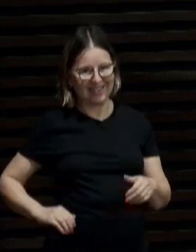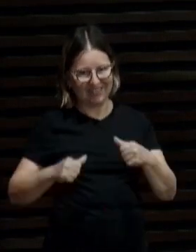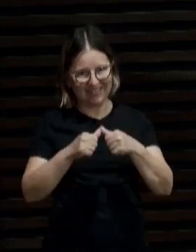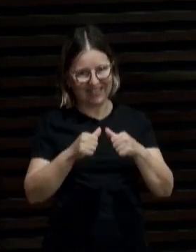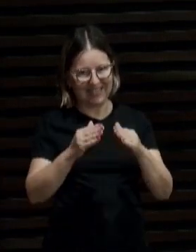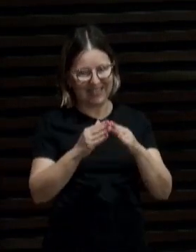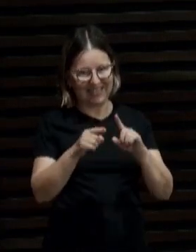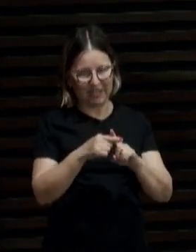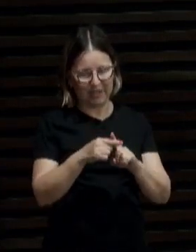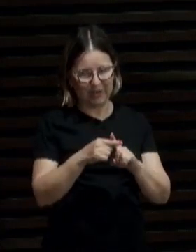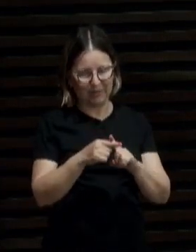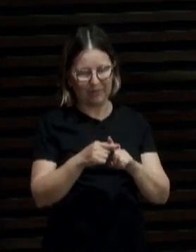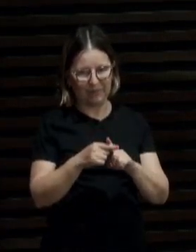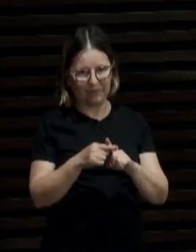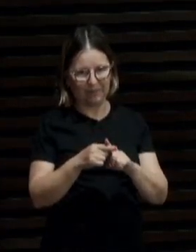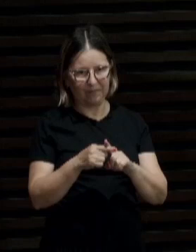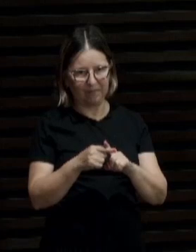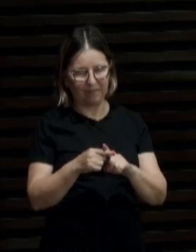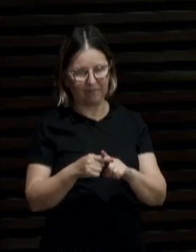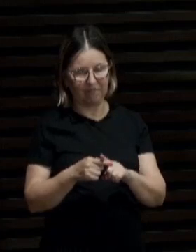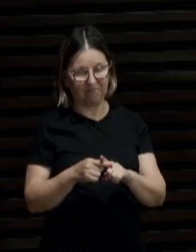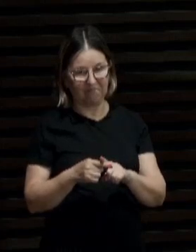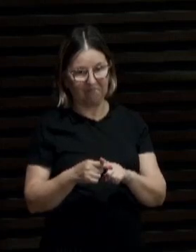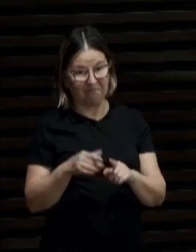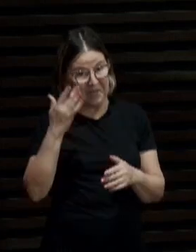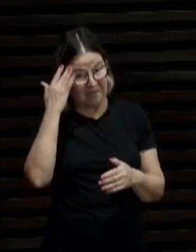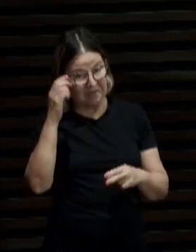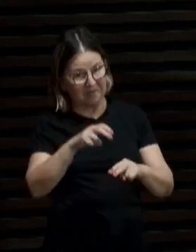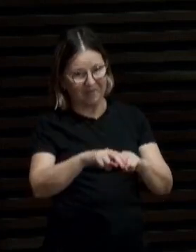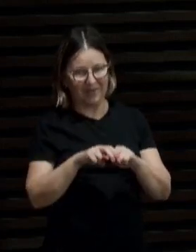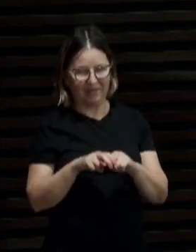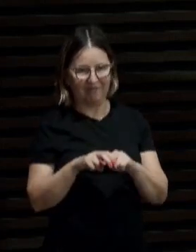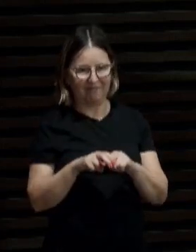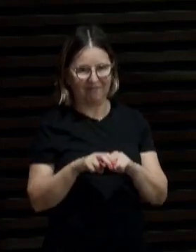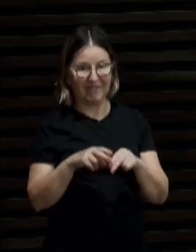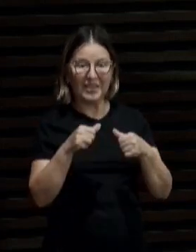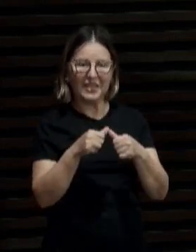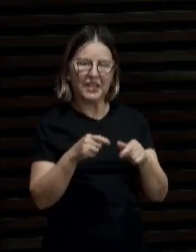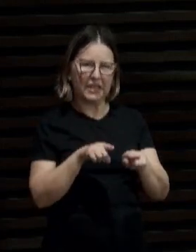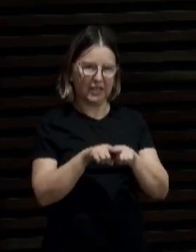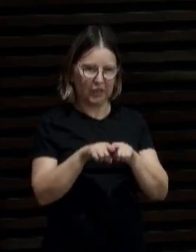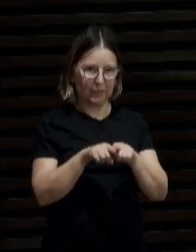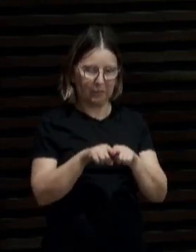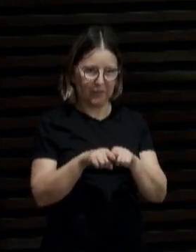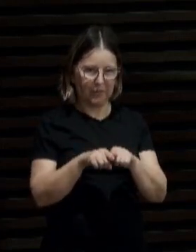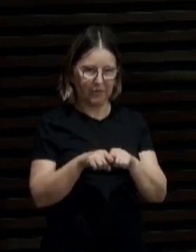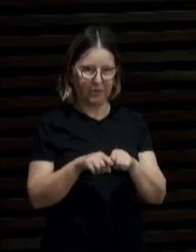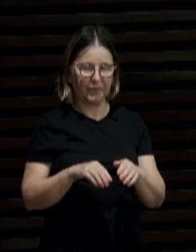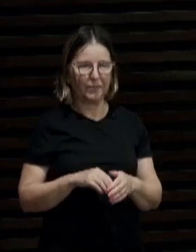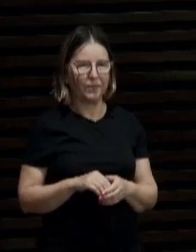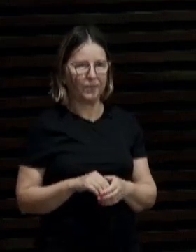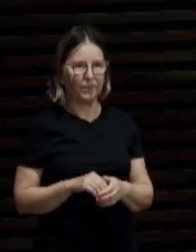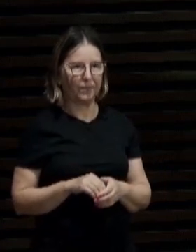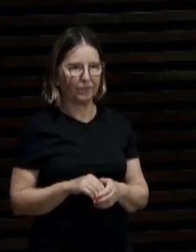Por alguma maneira, por alguma razão, esses irmãos, e isso eu digo que não é uma coisa que acontece da noite para